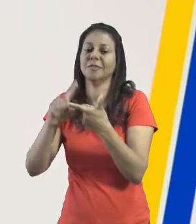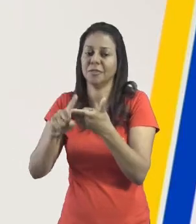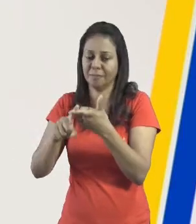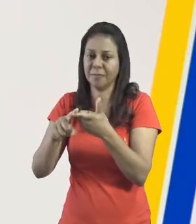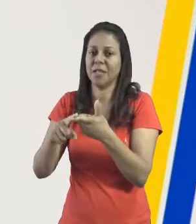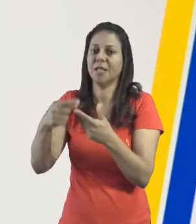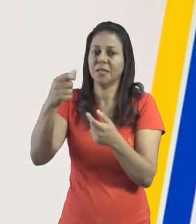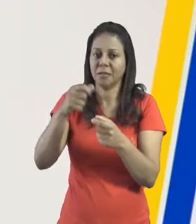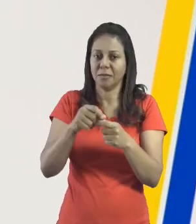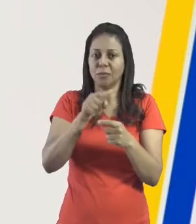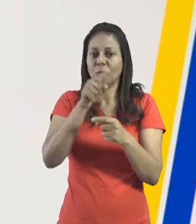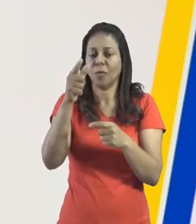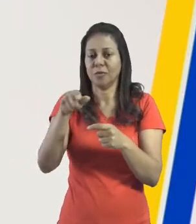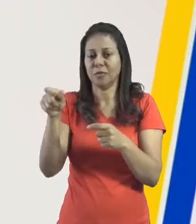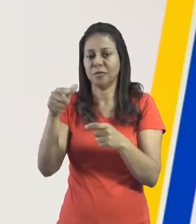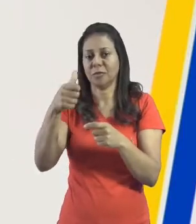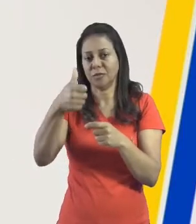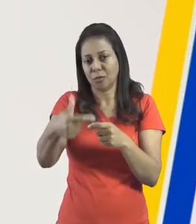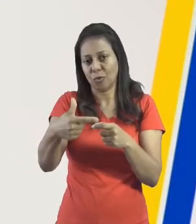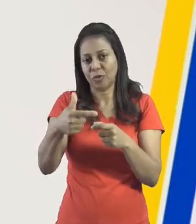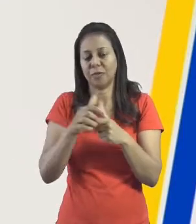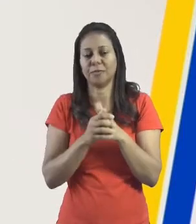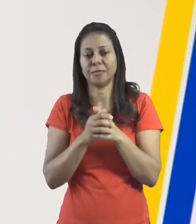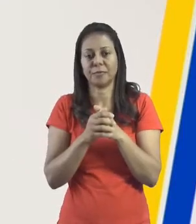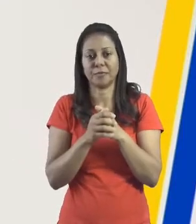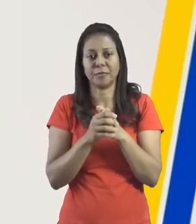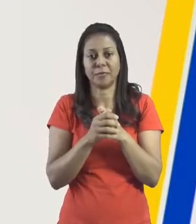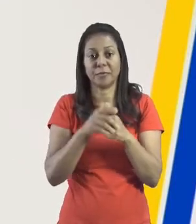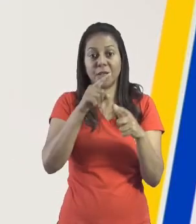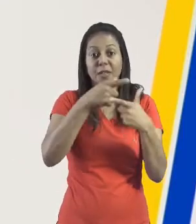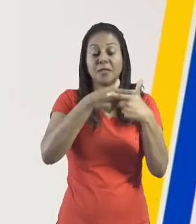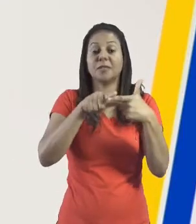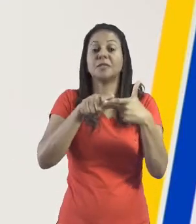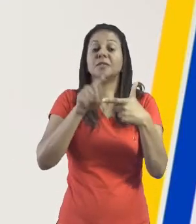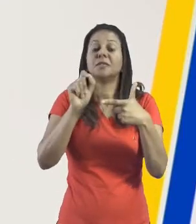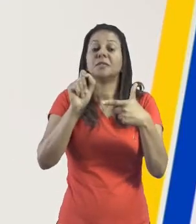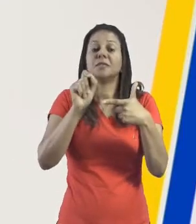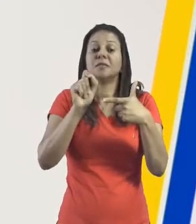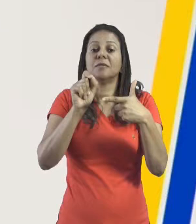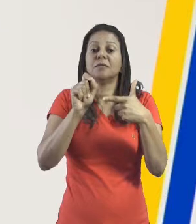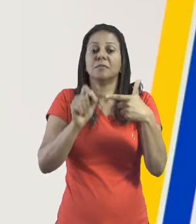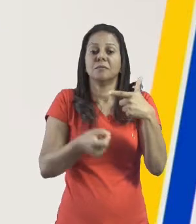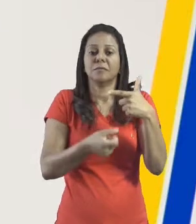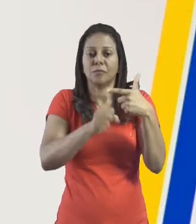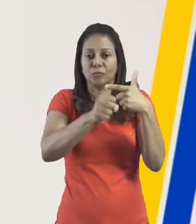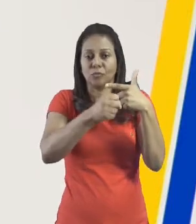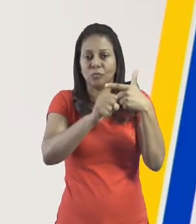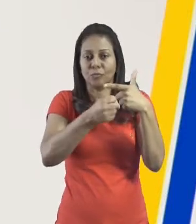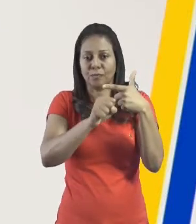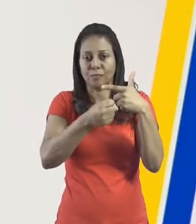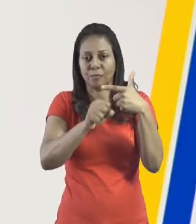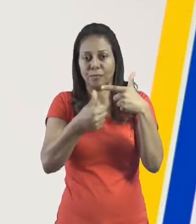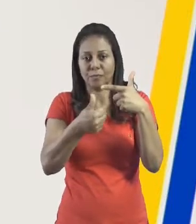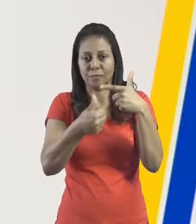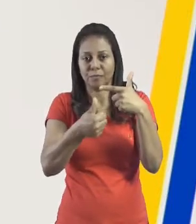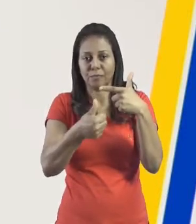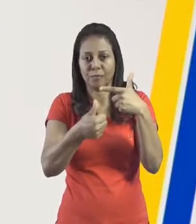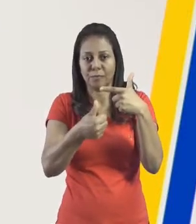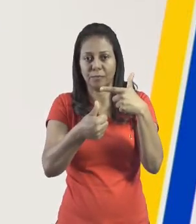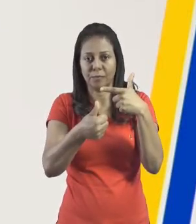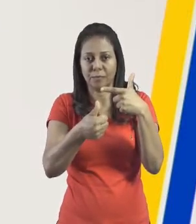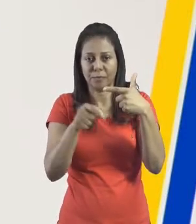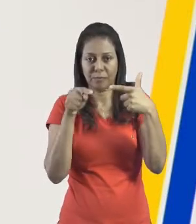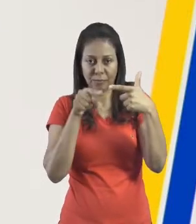162 dividido por 2. E essa divisão, né, lógico, vai dar 81. E